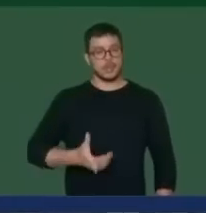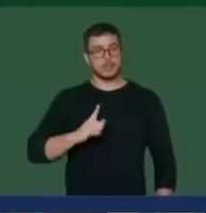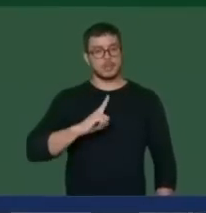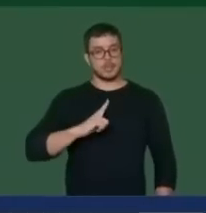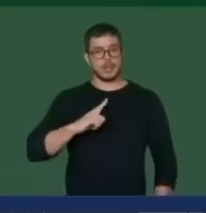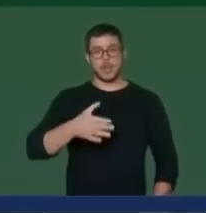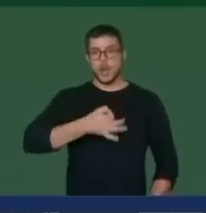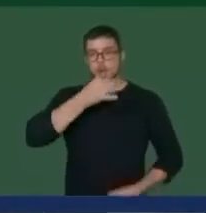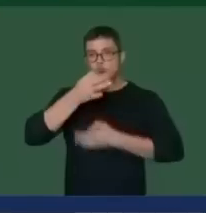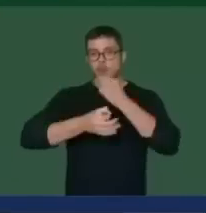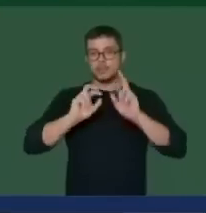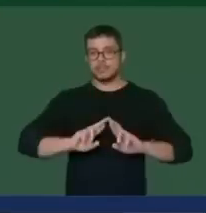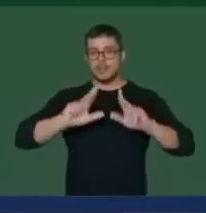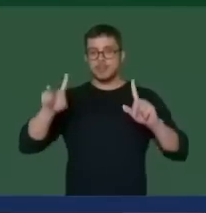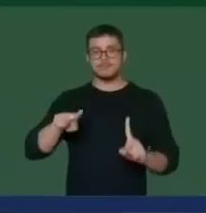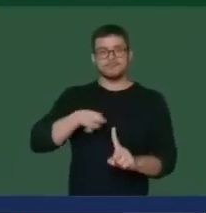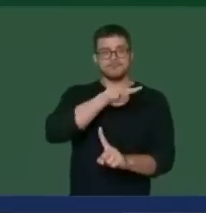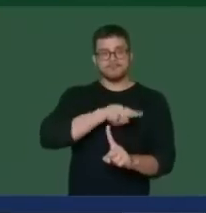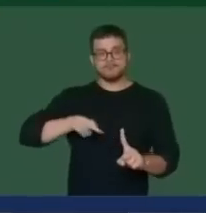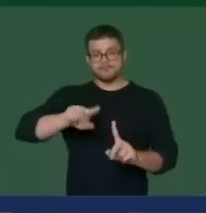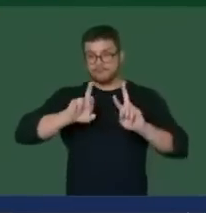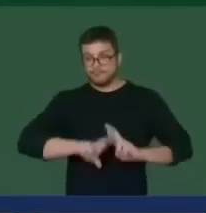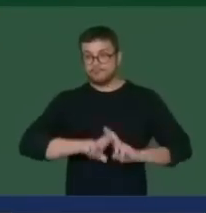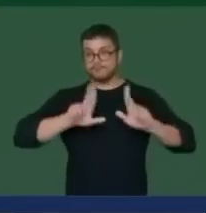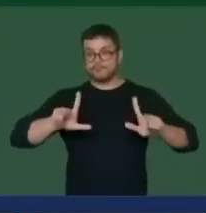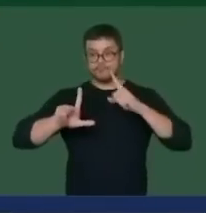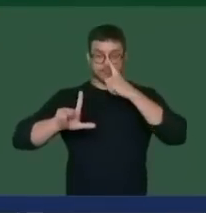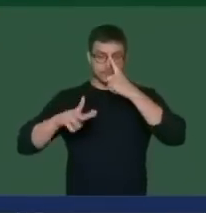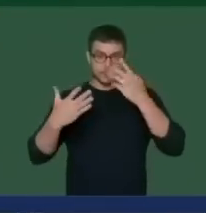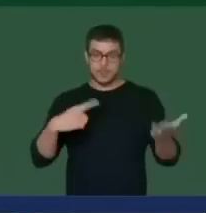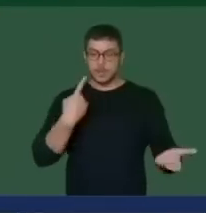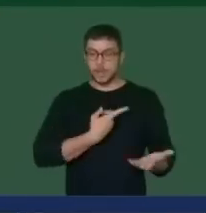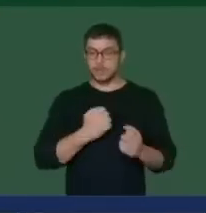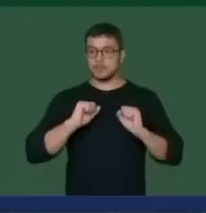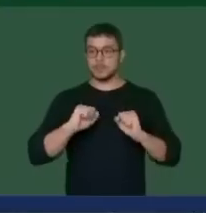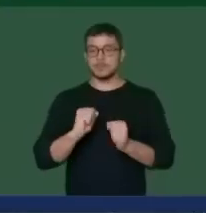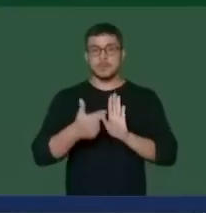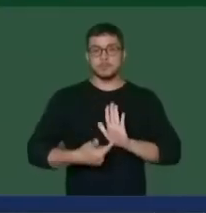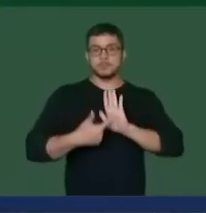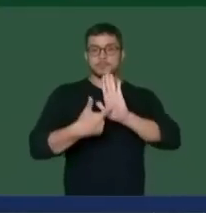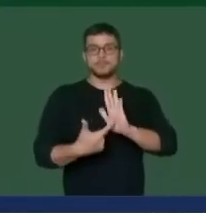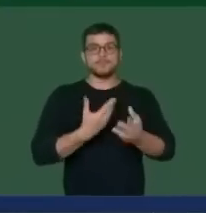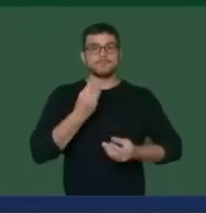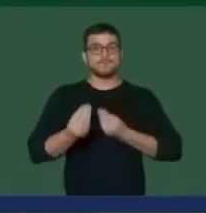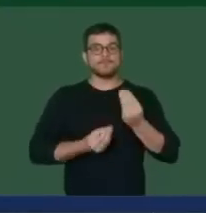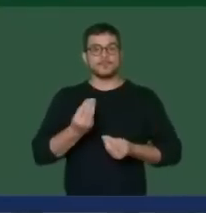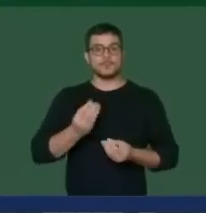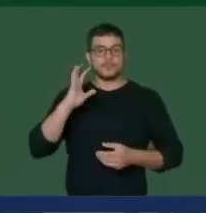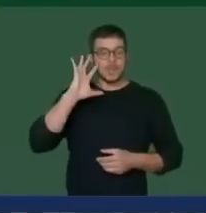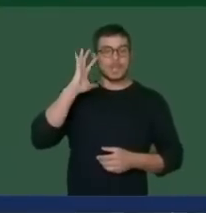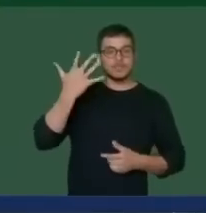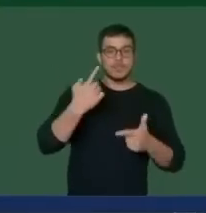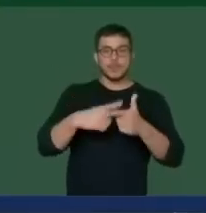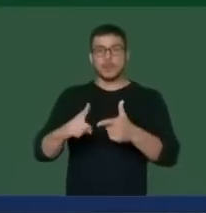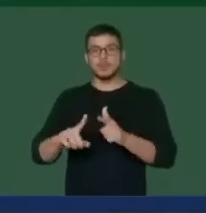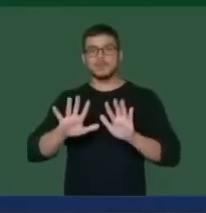visão e trajetórias de vida, vamos ajudar a construir soluções que evitem o populismo fiscal